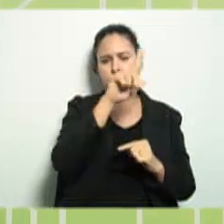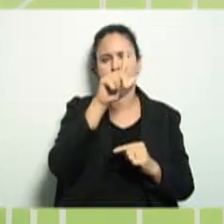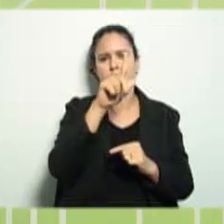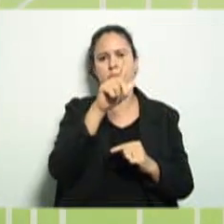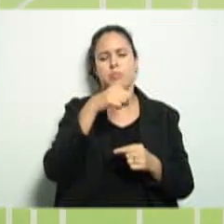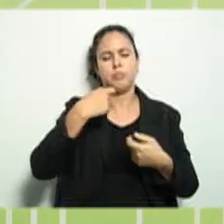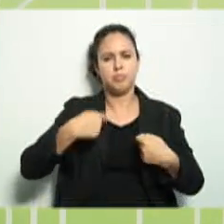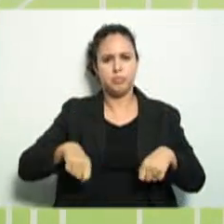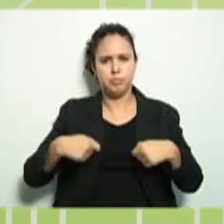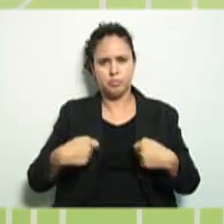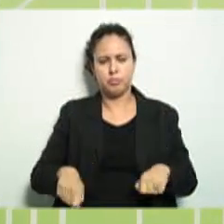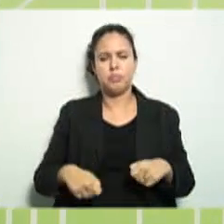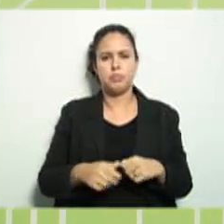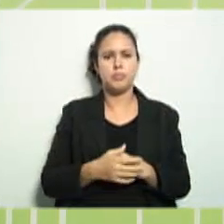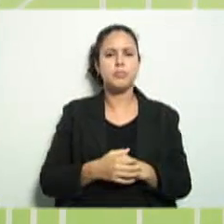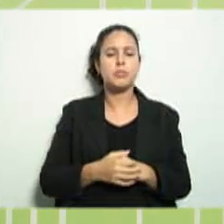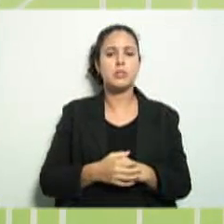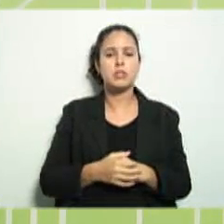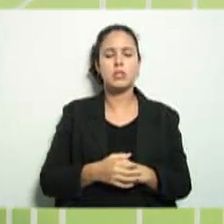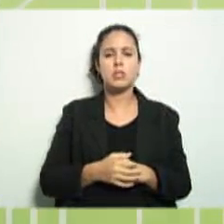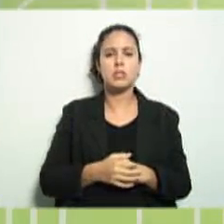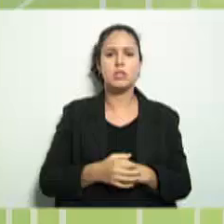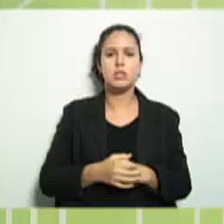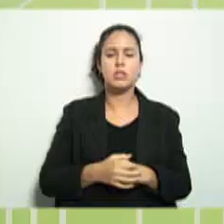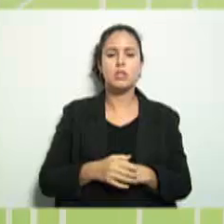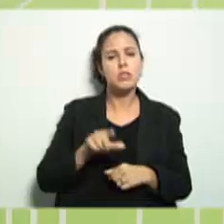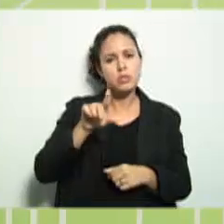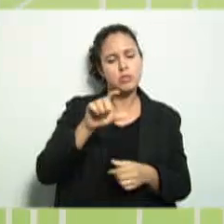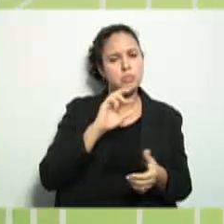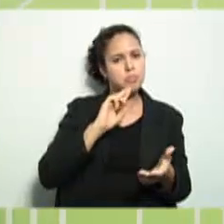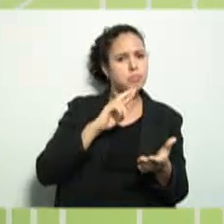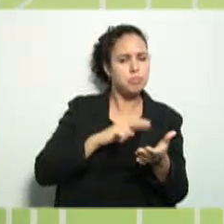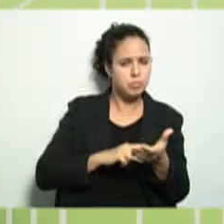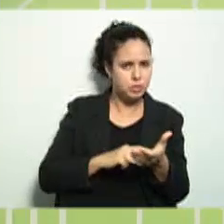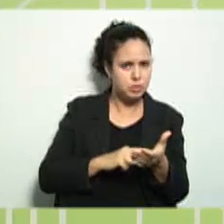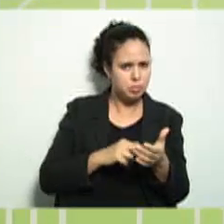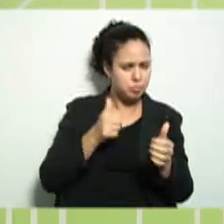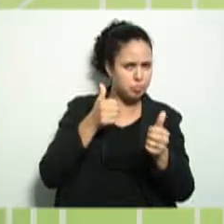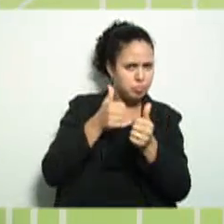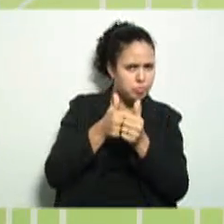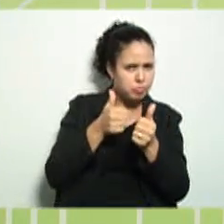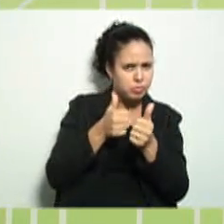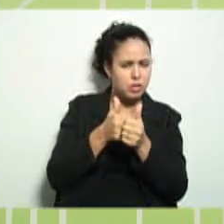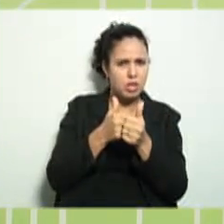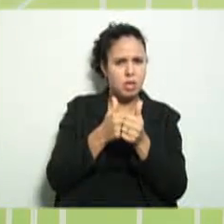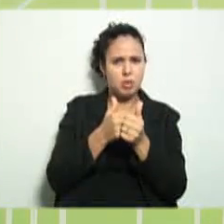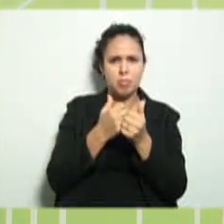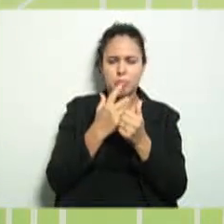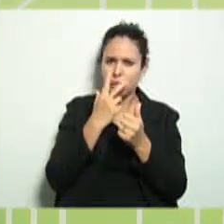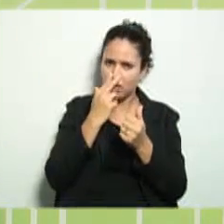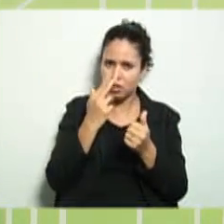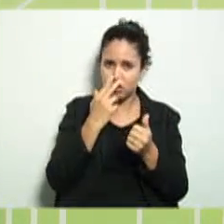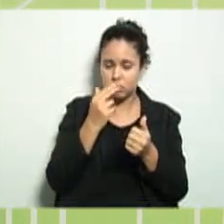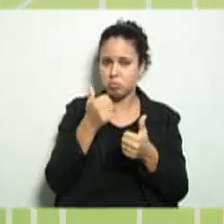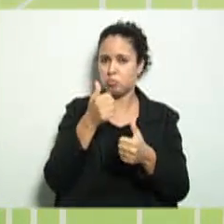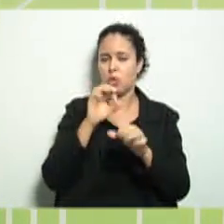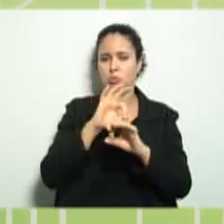nossa população. Se vocês responderam algo nesse sentido, seguindo o texto, meus parabéns, é por